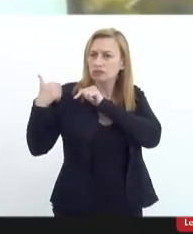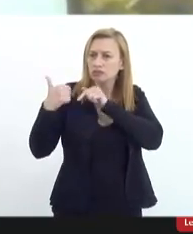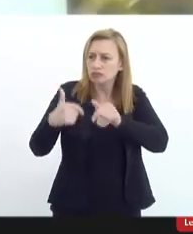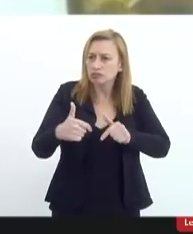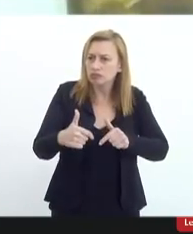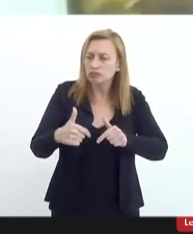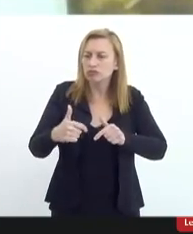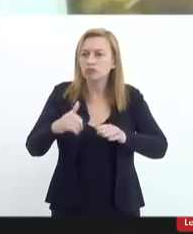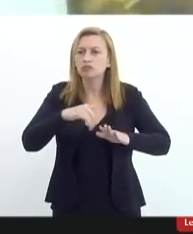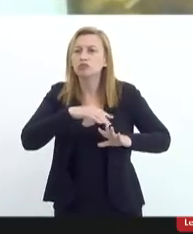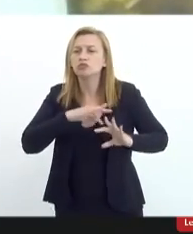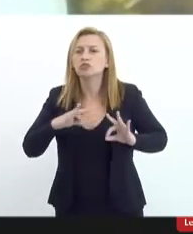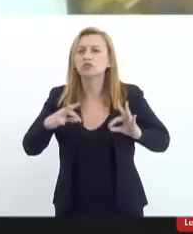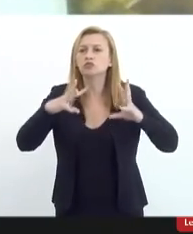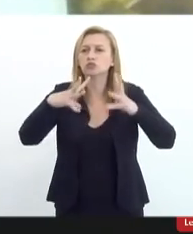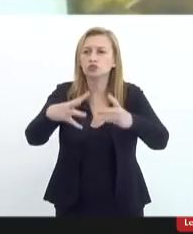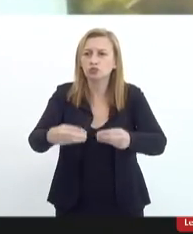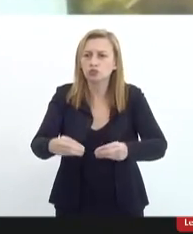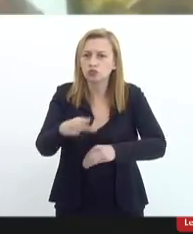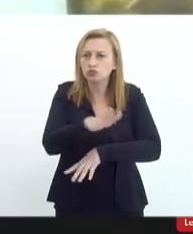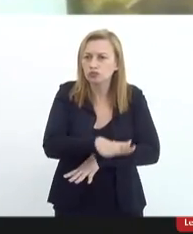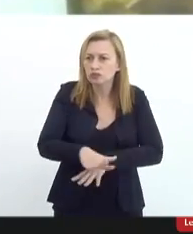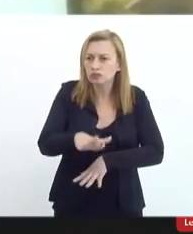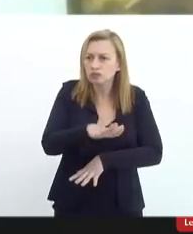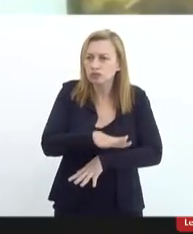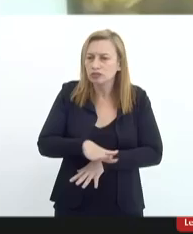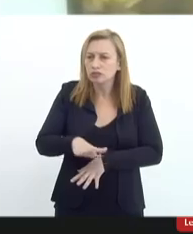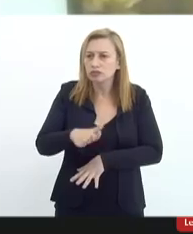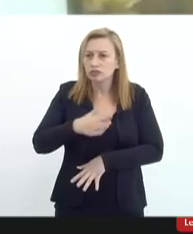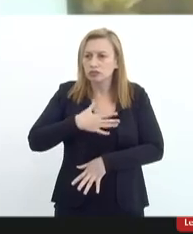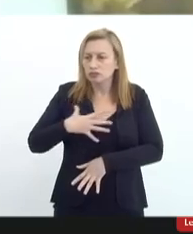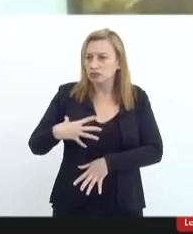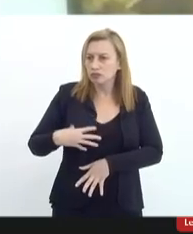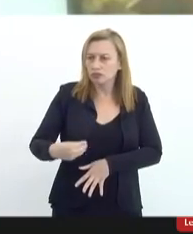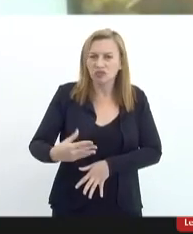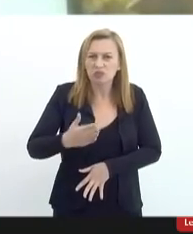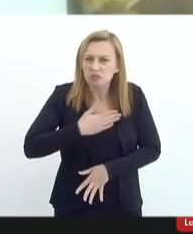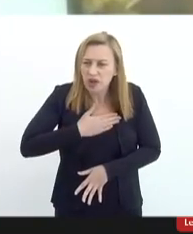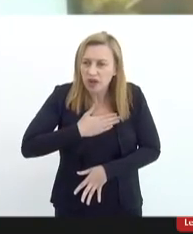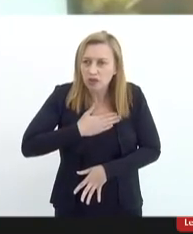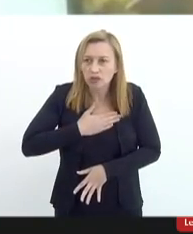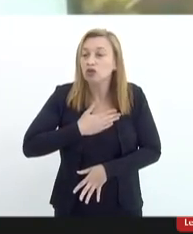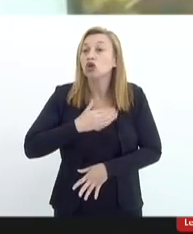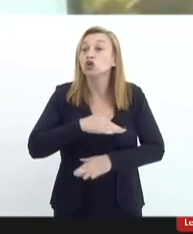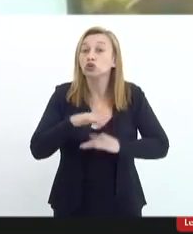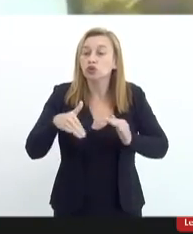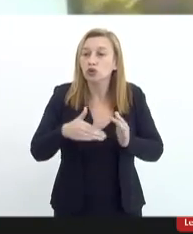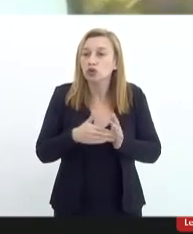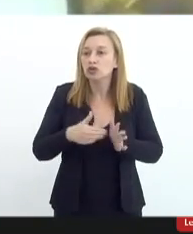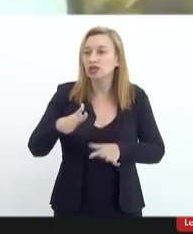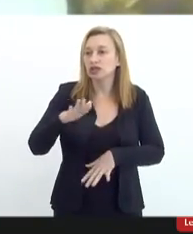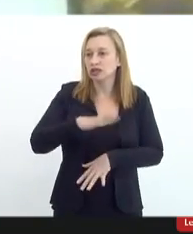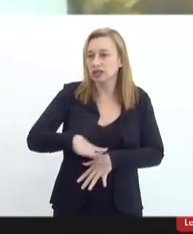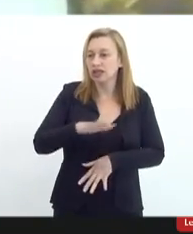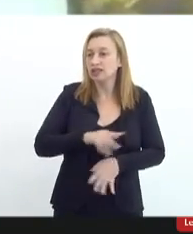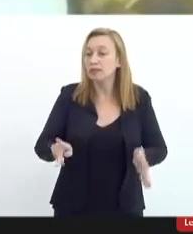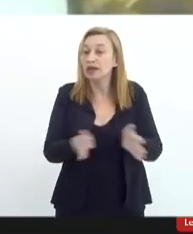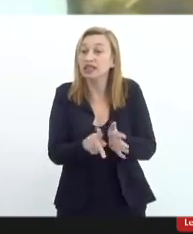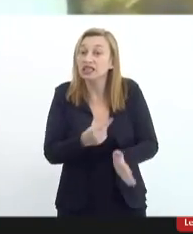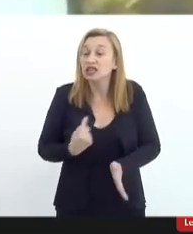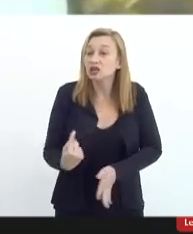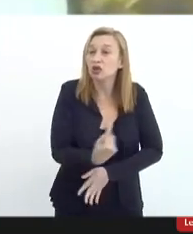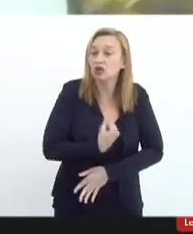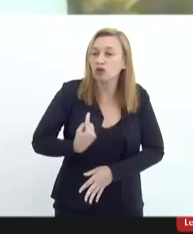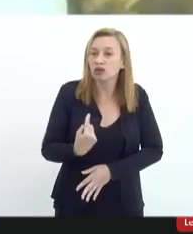tradicionais, toda criança, as crianças, o meu filho não é meu filho, todas as crianças são nossos filhos,